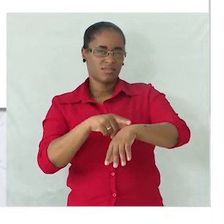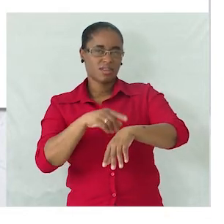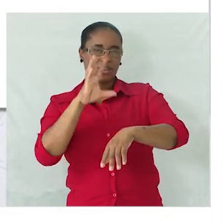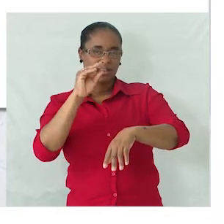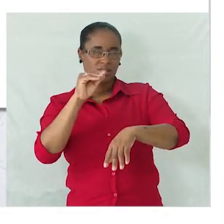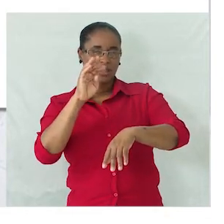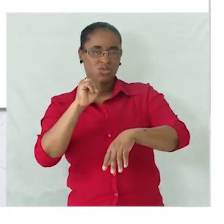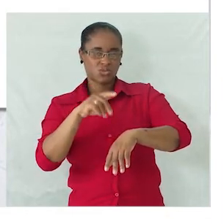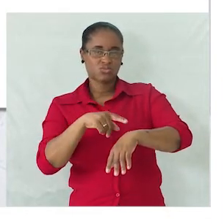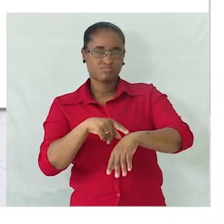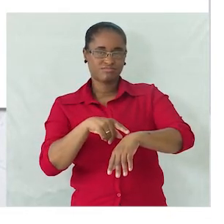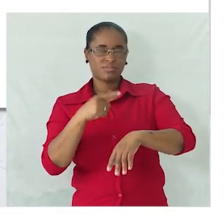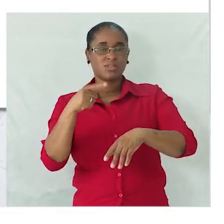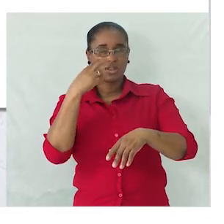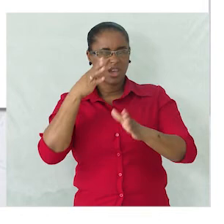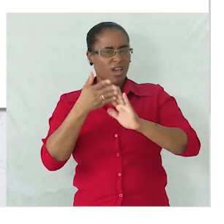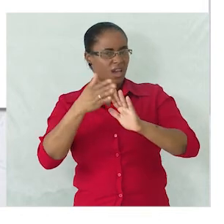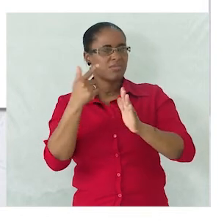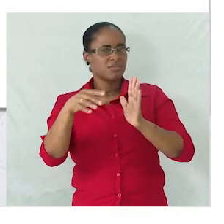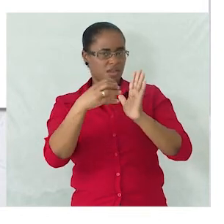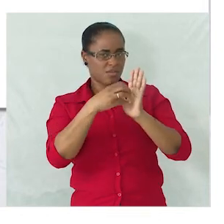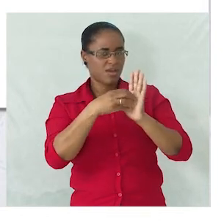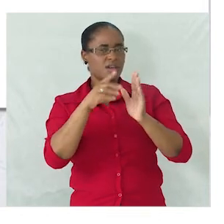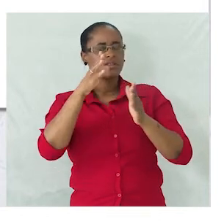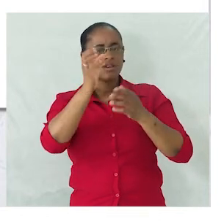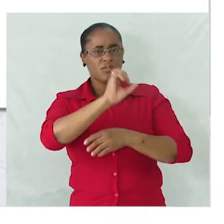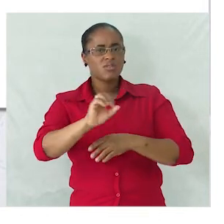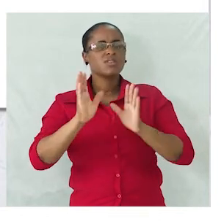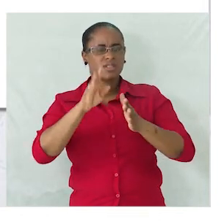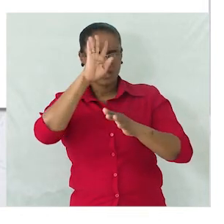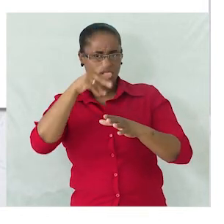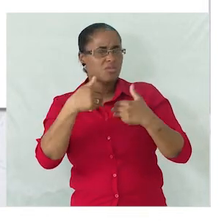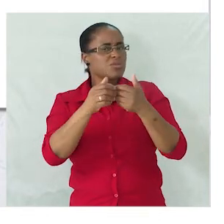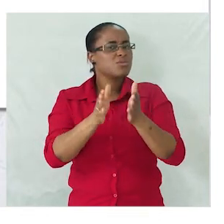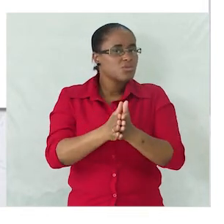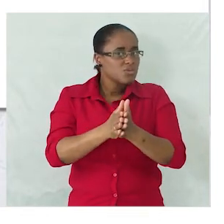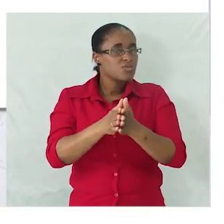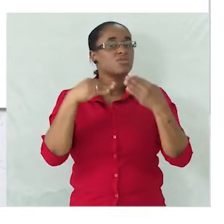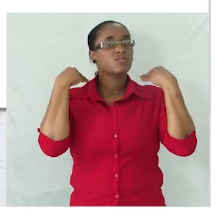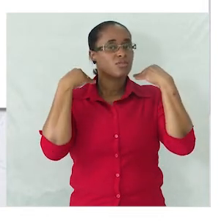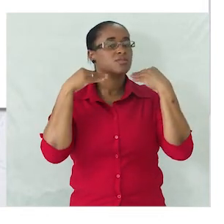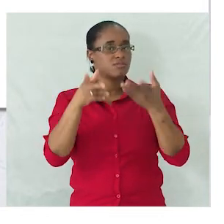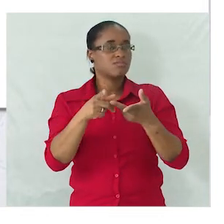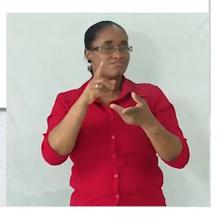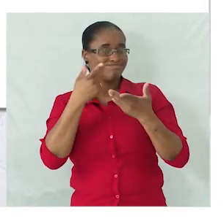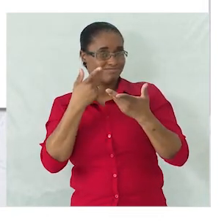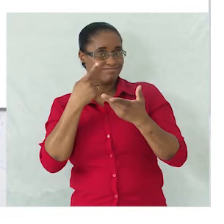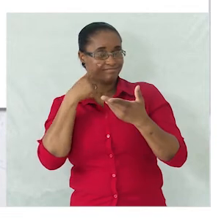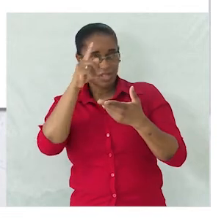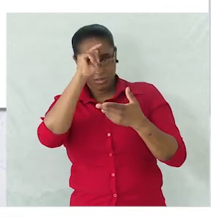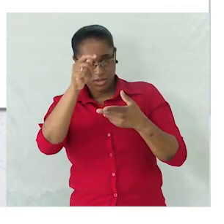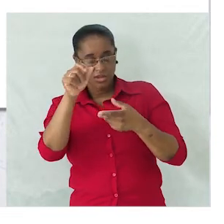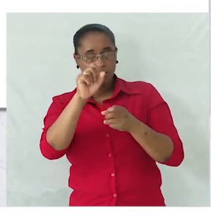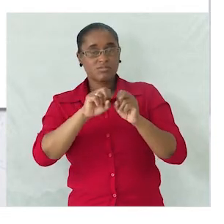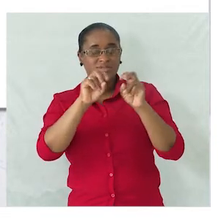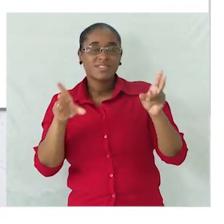em conta a imagem. Vocês já sabem tudo sobre as orientações que nós devemos seguir em relação à nossa higiene e saúde. Então